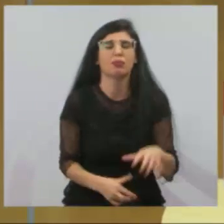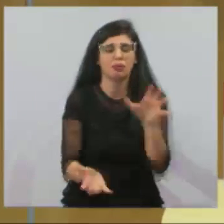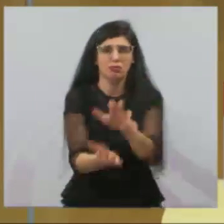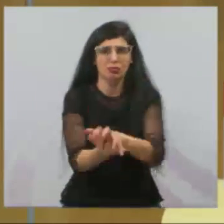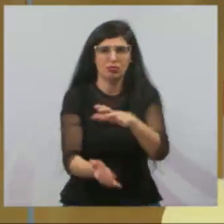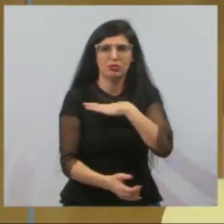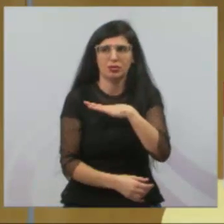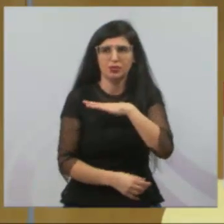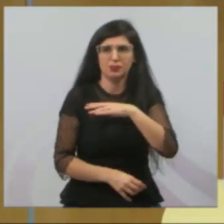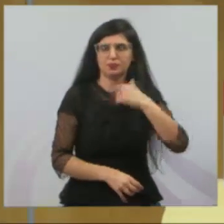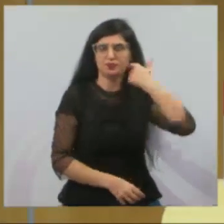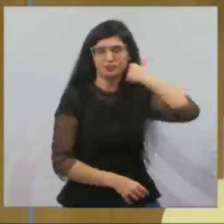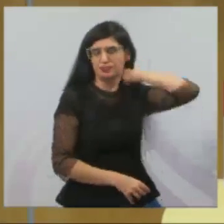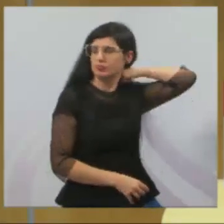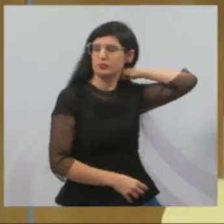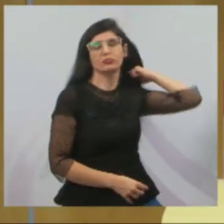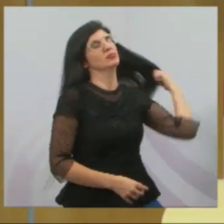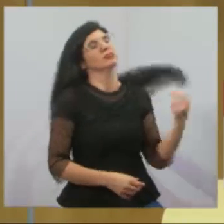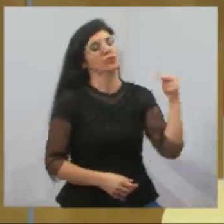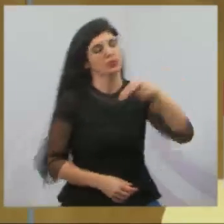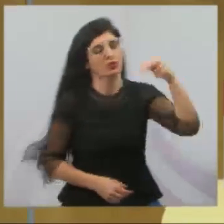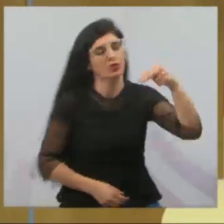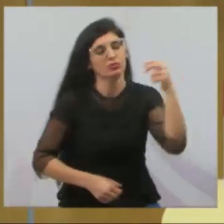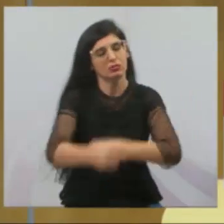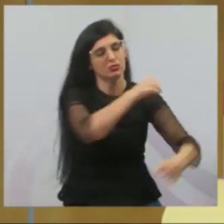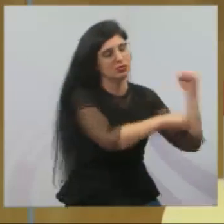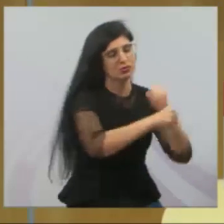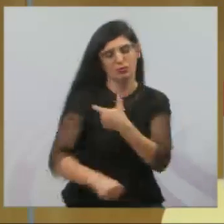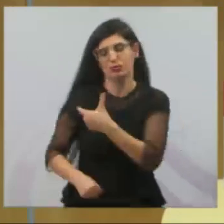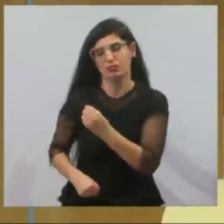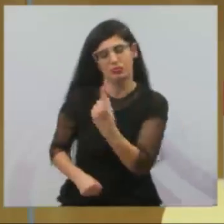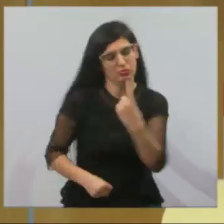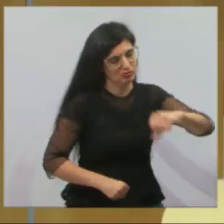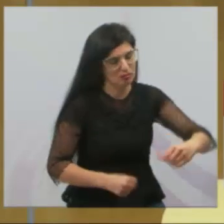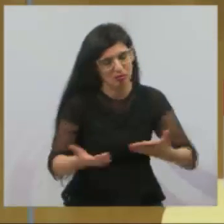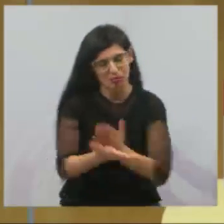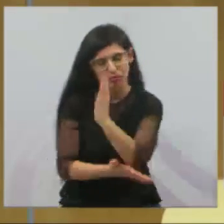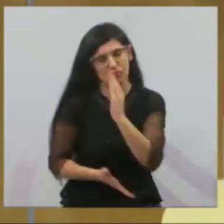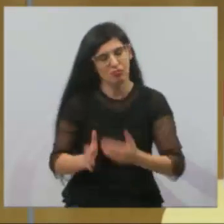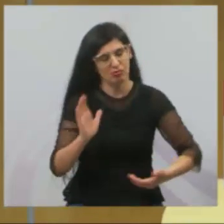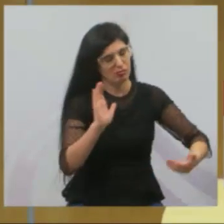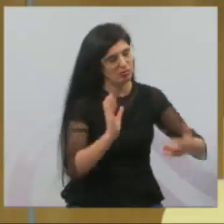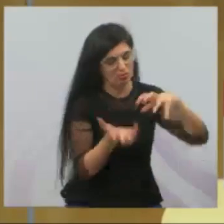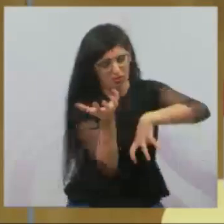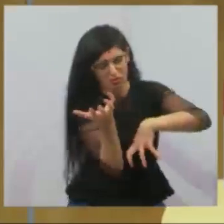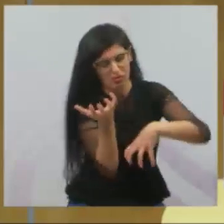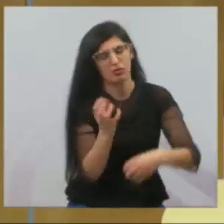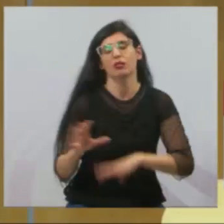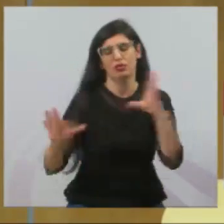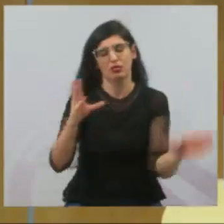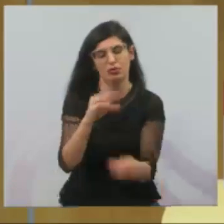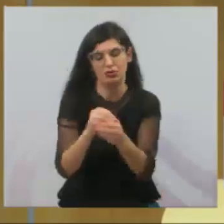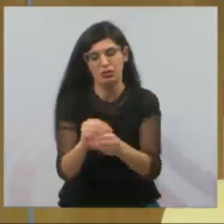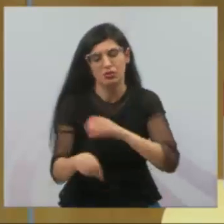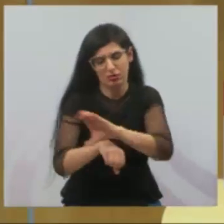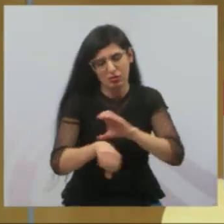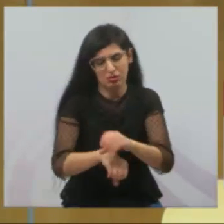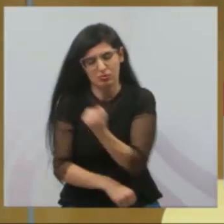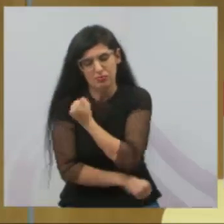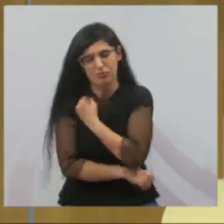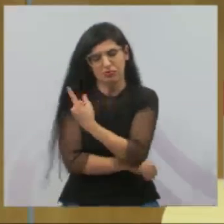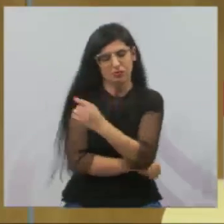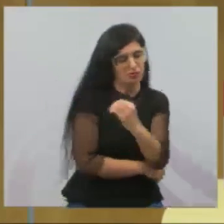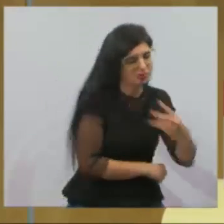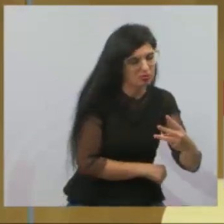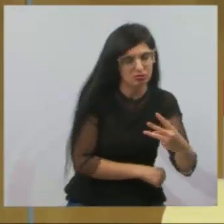Jacareí. Em novembro de 2019, foi aprovado no Congresso a Emenda Constitucional número 103,